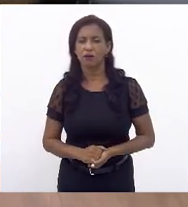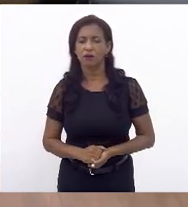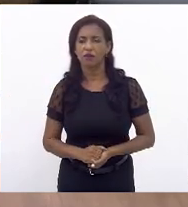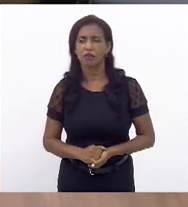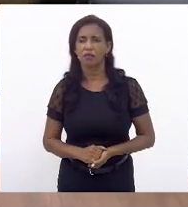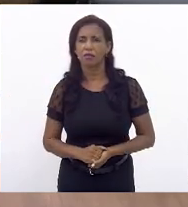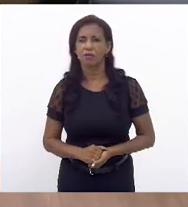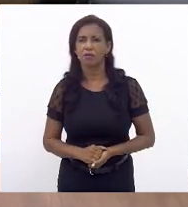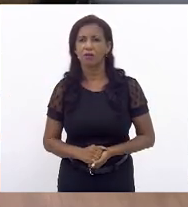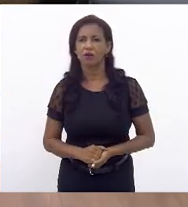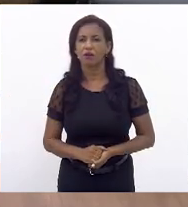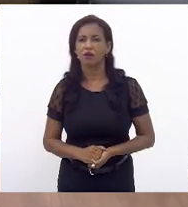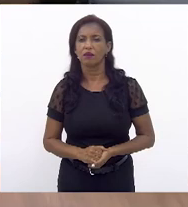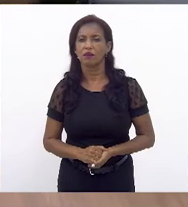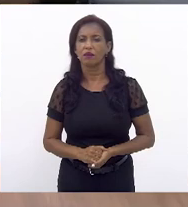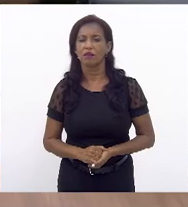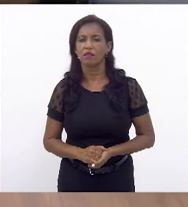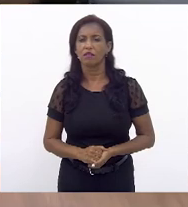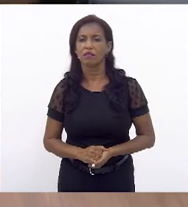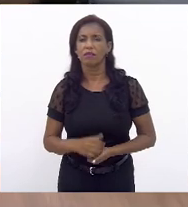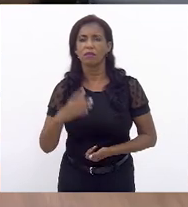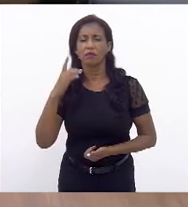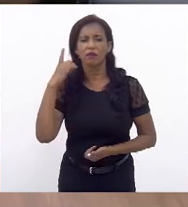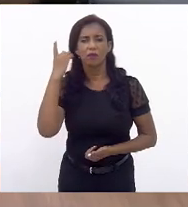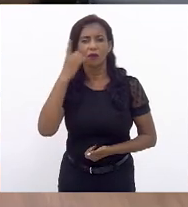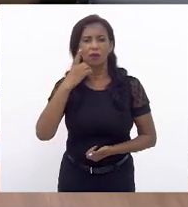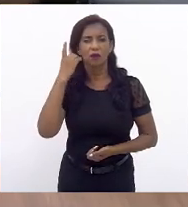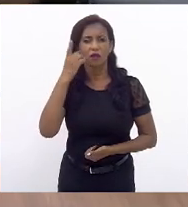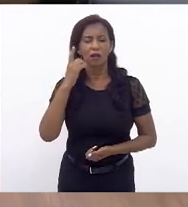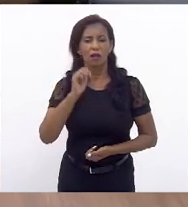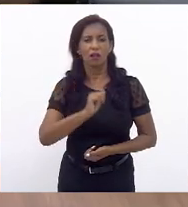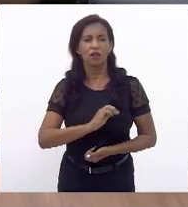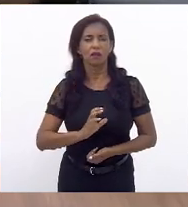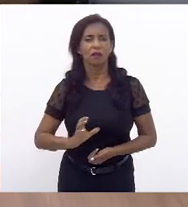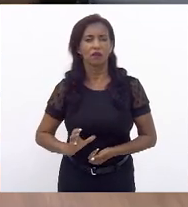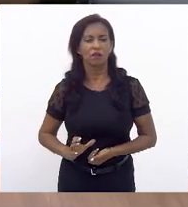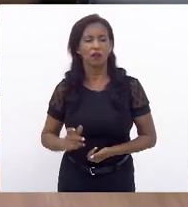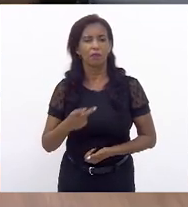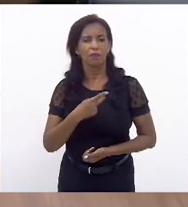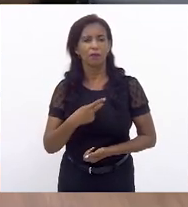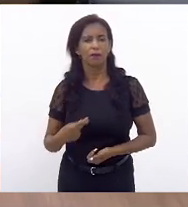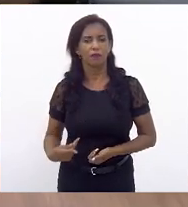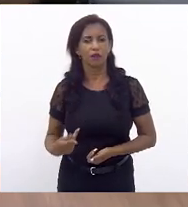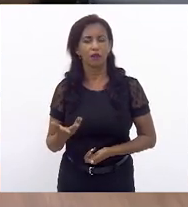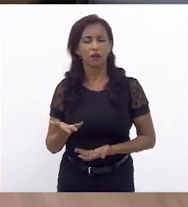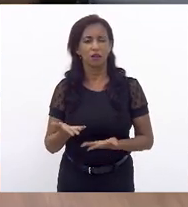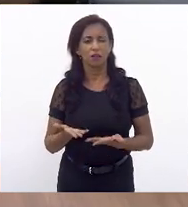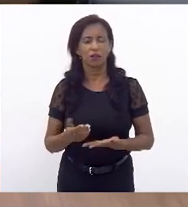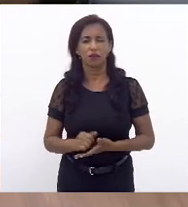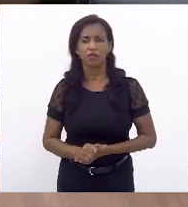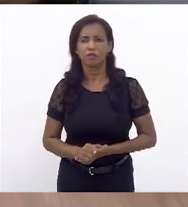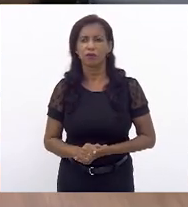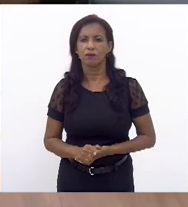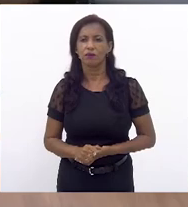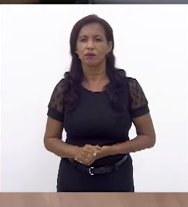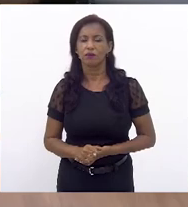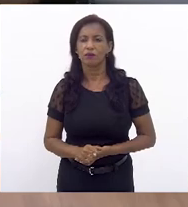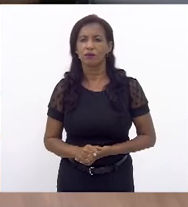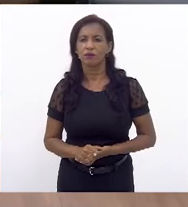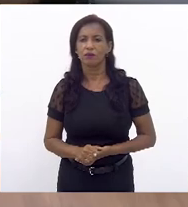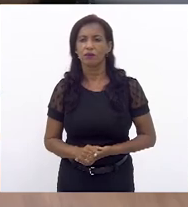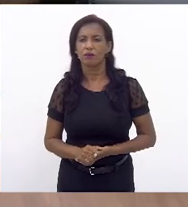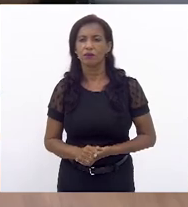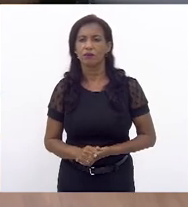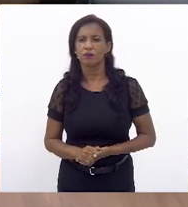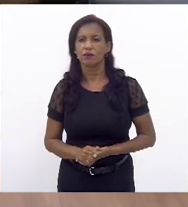Muito bem. Então, deputado André Cidiano, presidente, deputado Tiago, senhoras e senhores deputados.